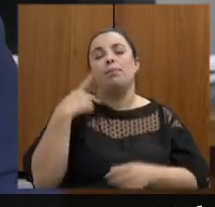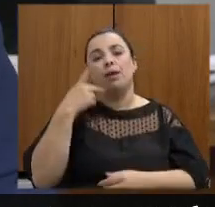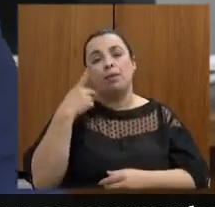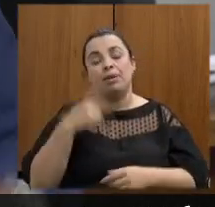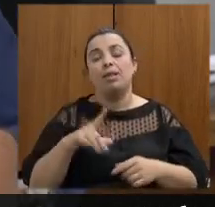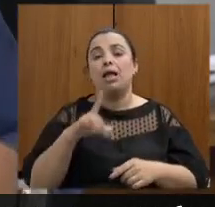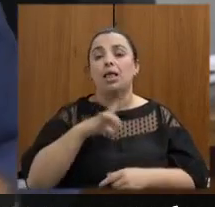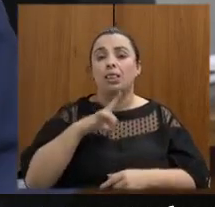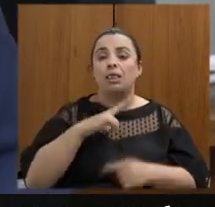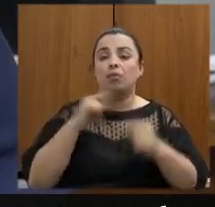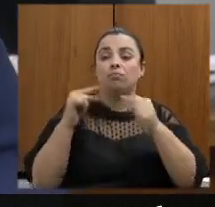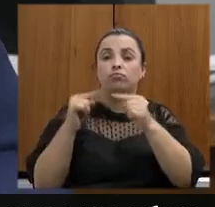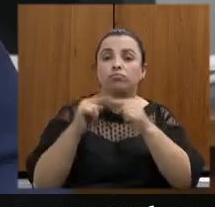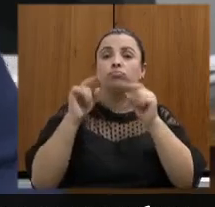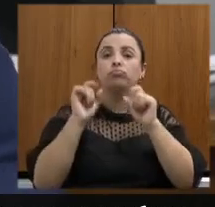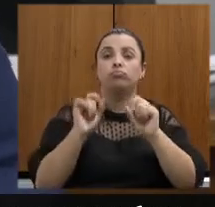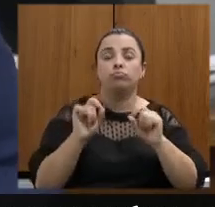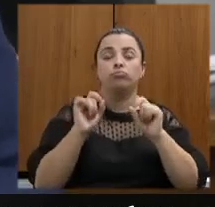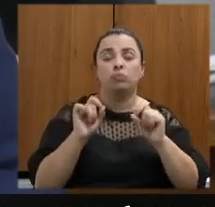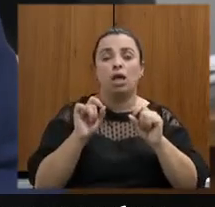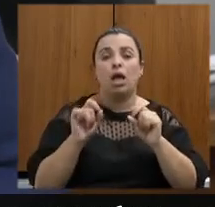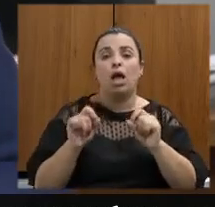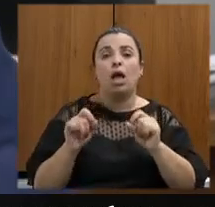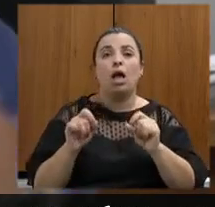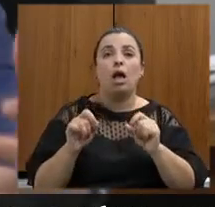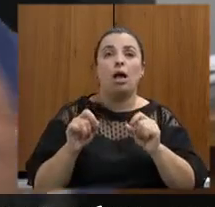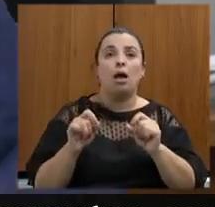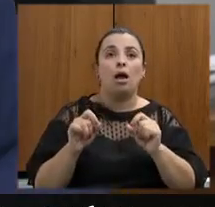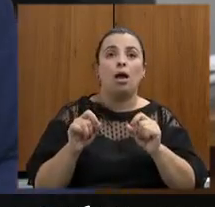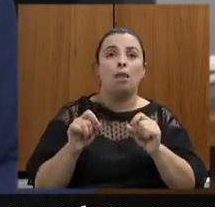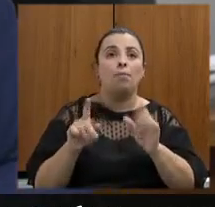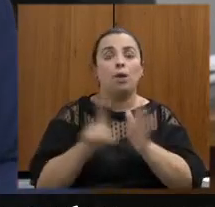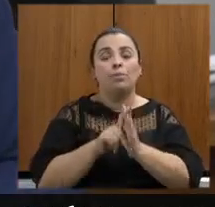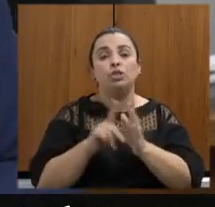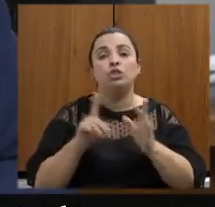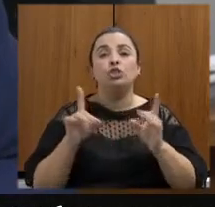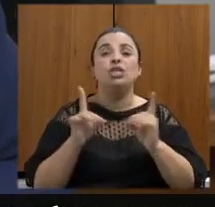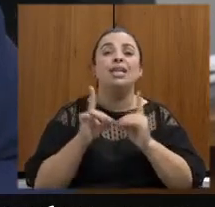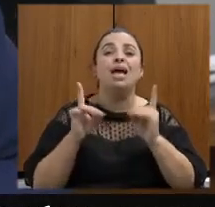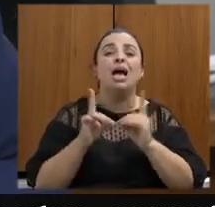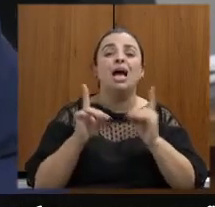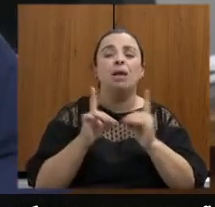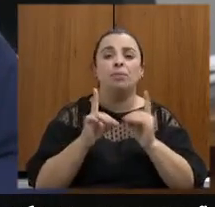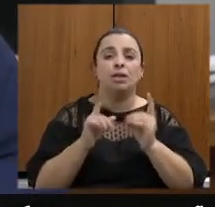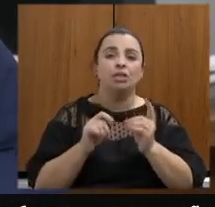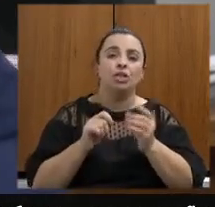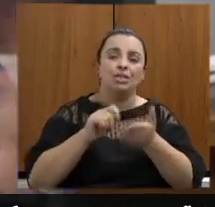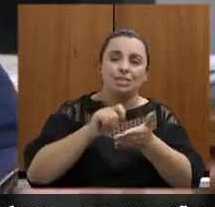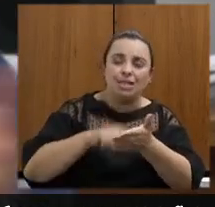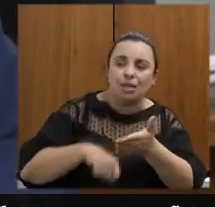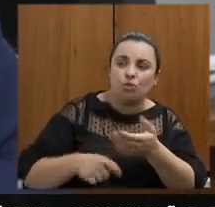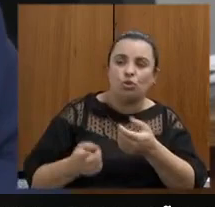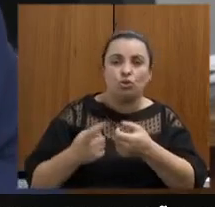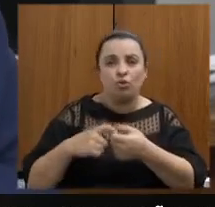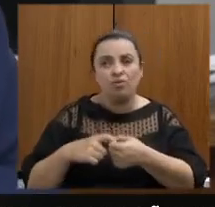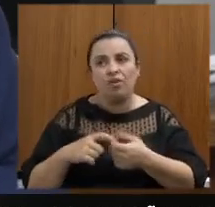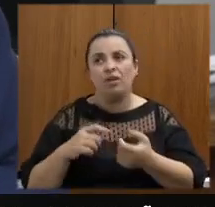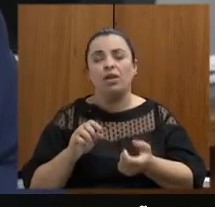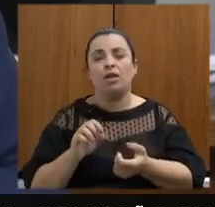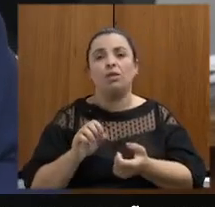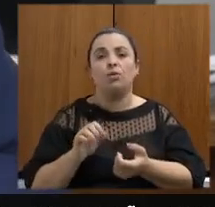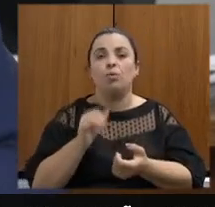a questão do da própria dinâmica digamos assim de assinatura de convênio então em casos